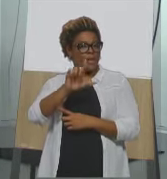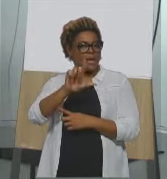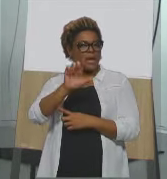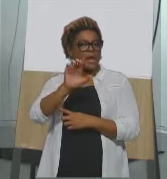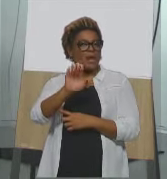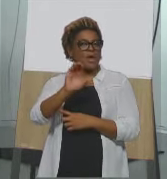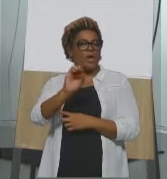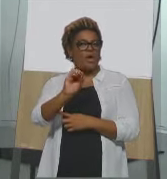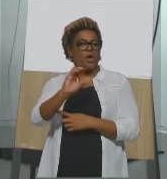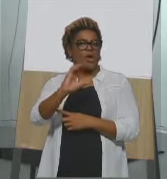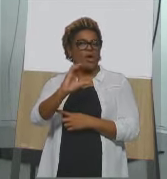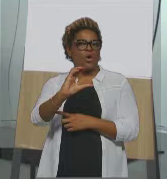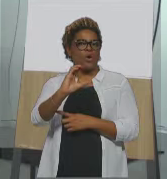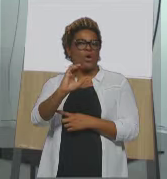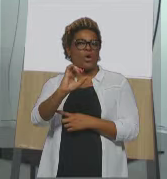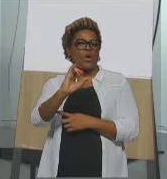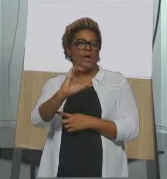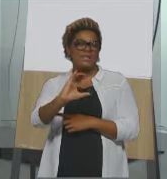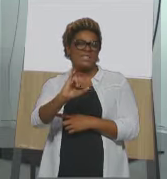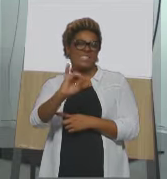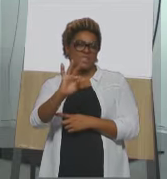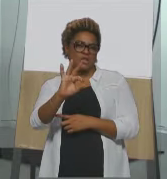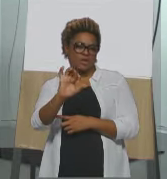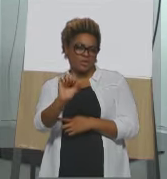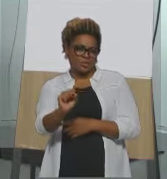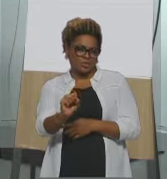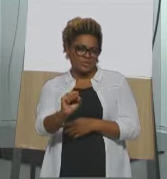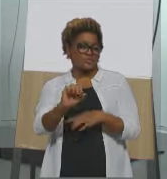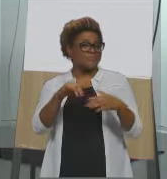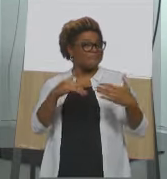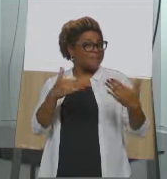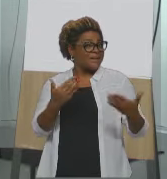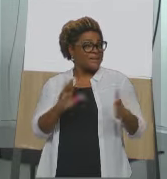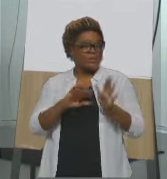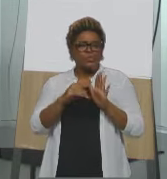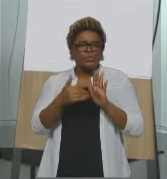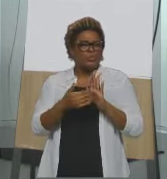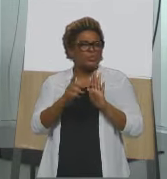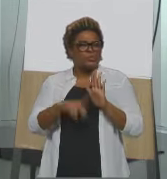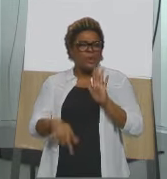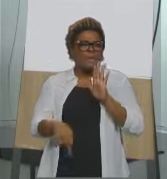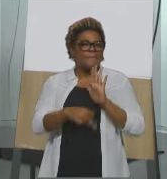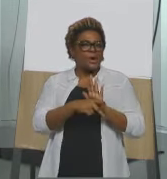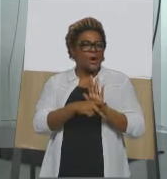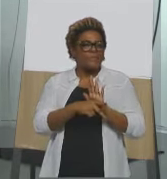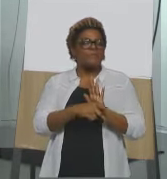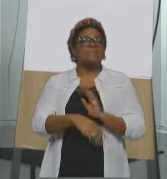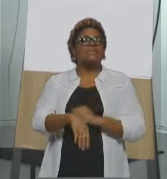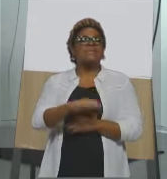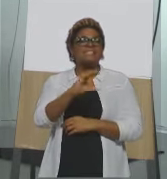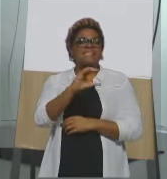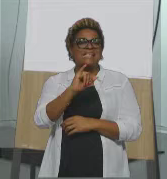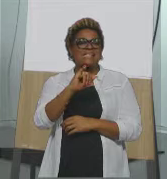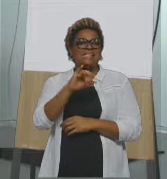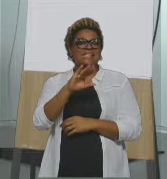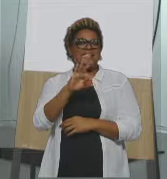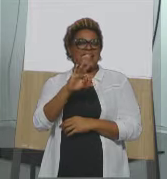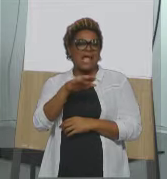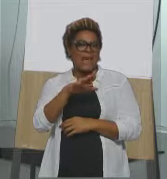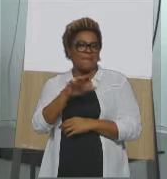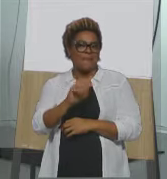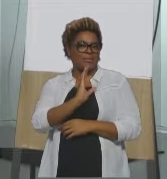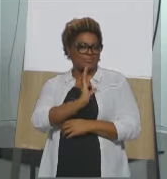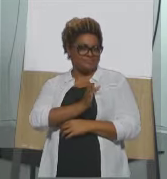coração, vasos sanguíneos, sangue, tudo isso constitui o sistema cardiovascular. Faça